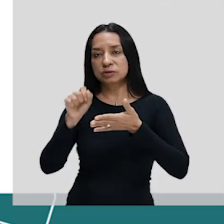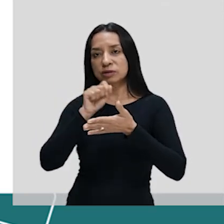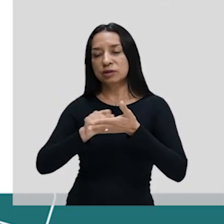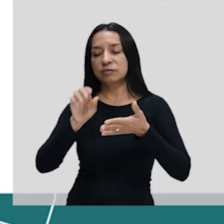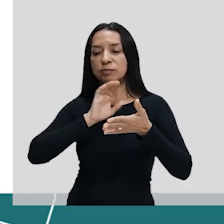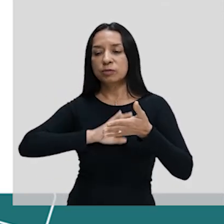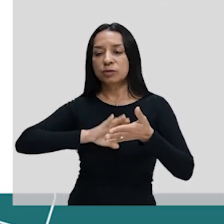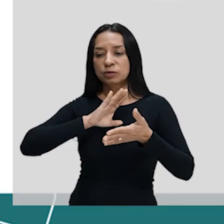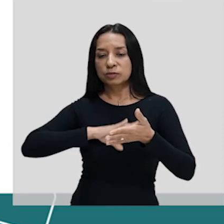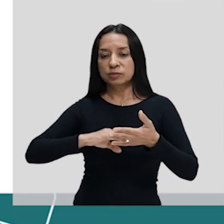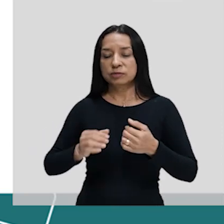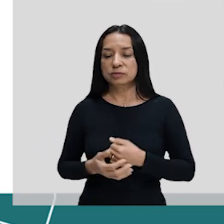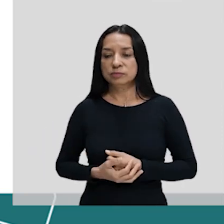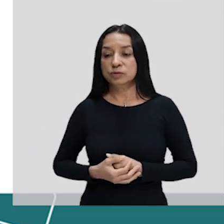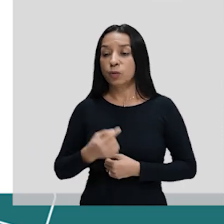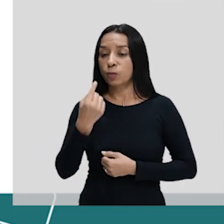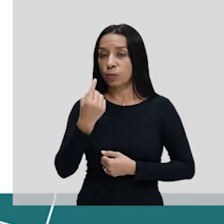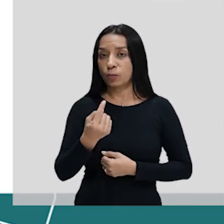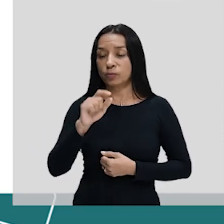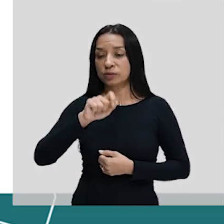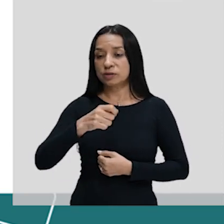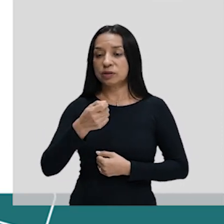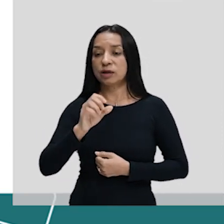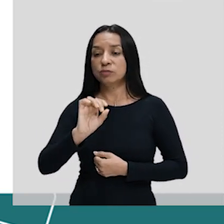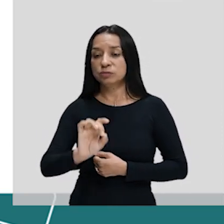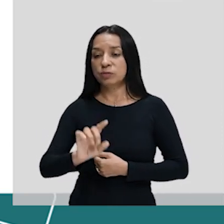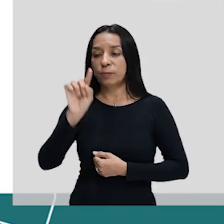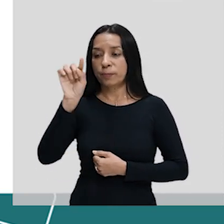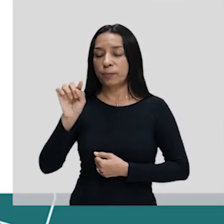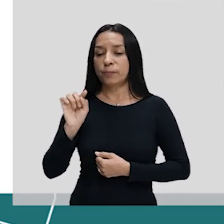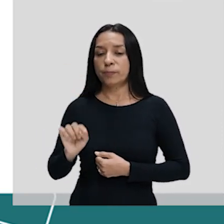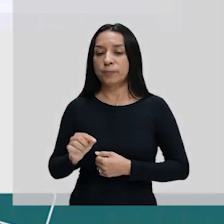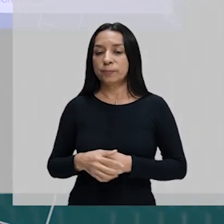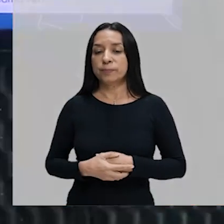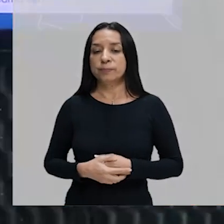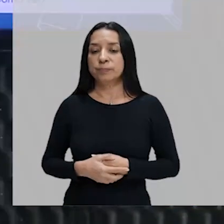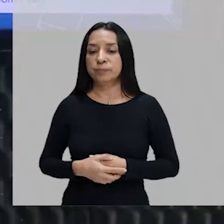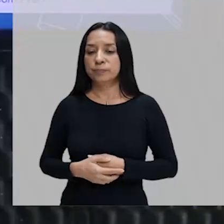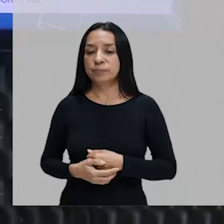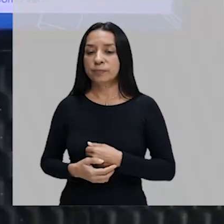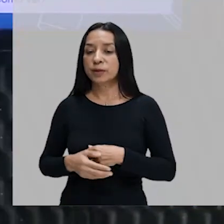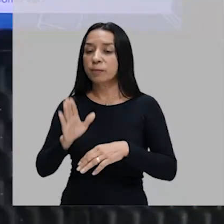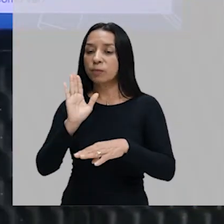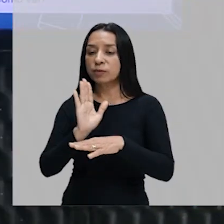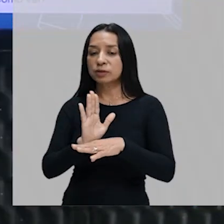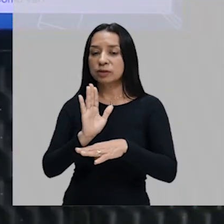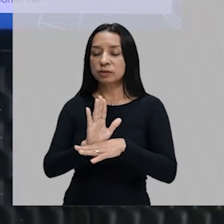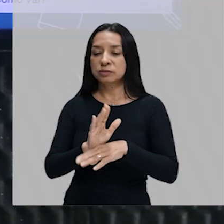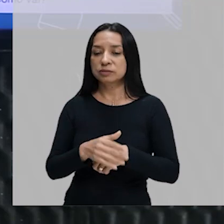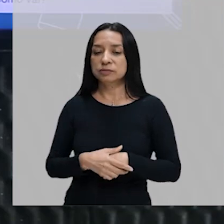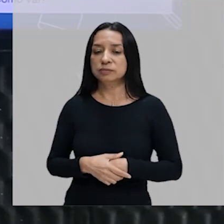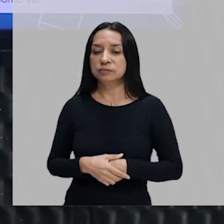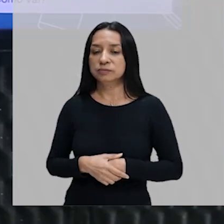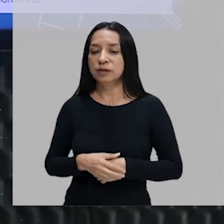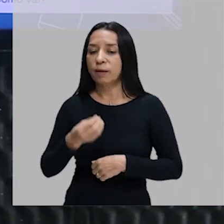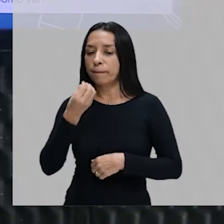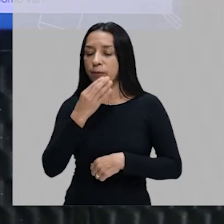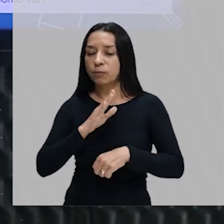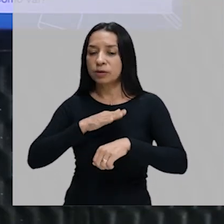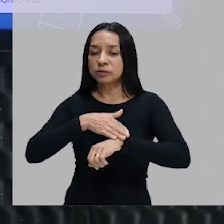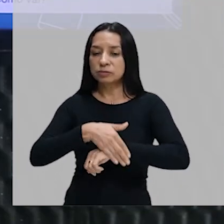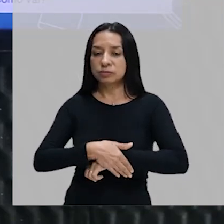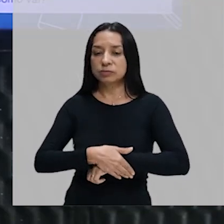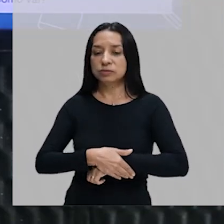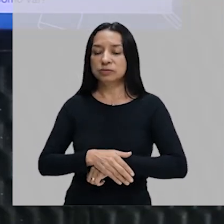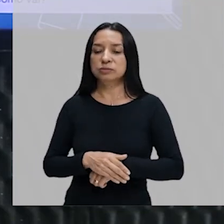com um sinal gráfico de exclamação, tá? Buenas tardes, boa tarde. Buenas noches, boa noite.